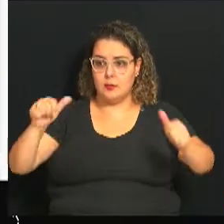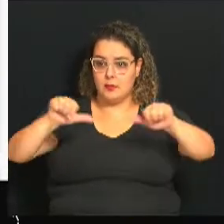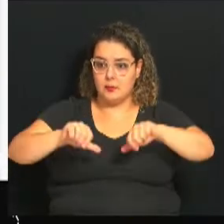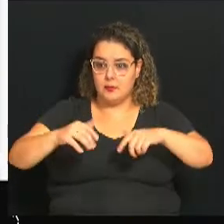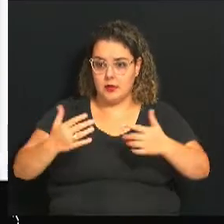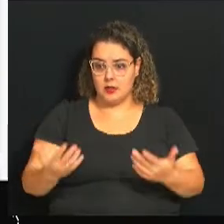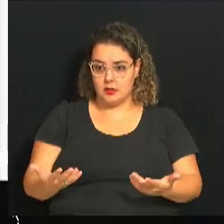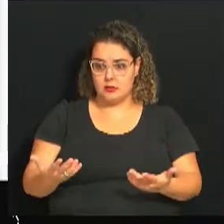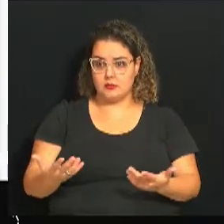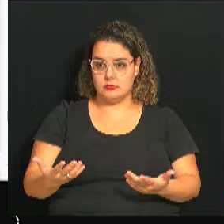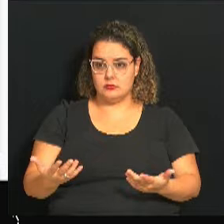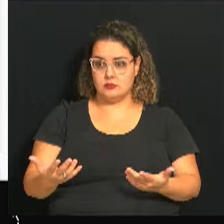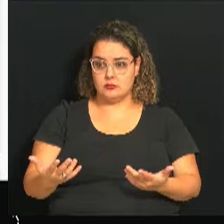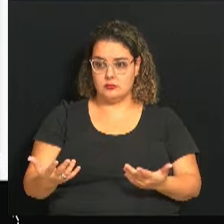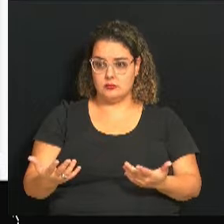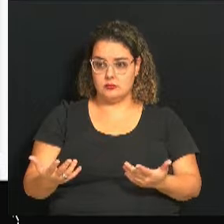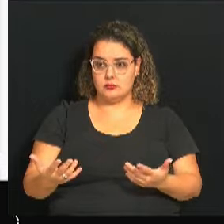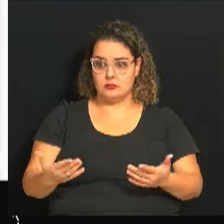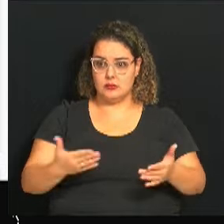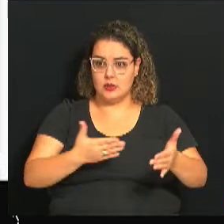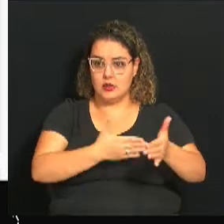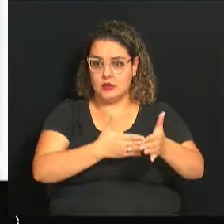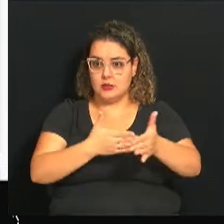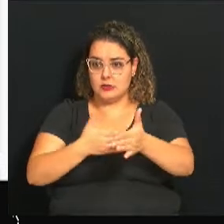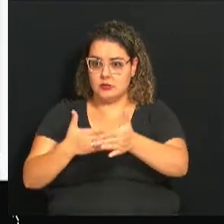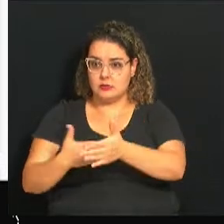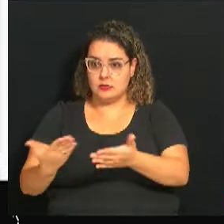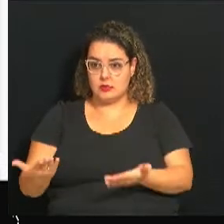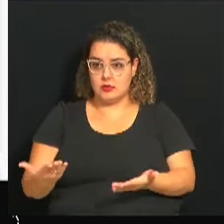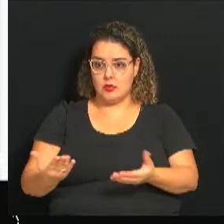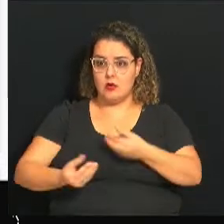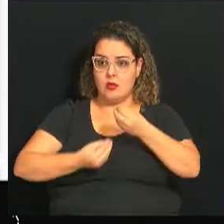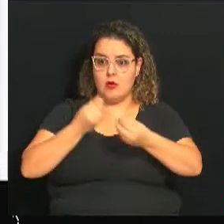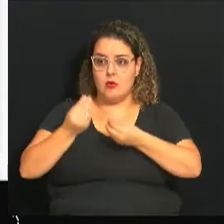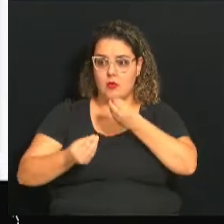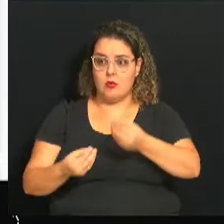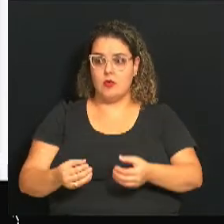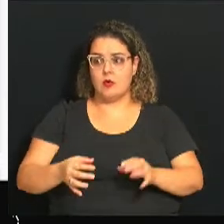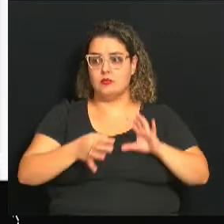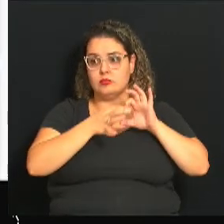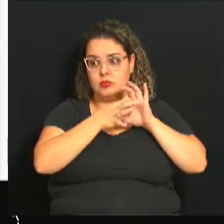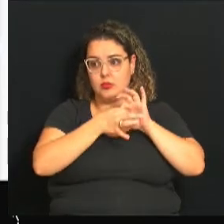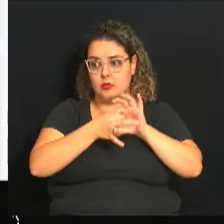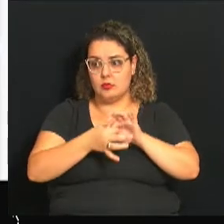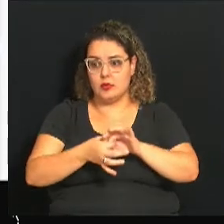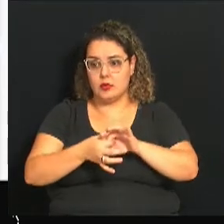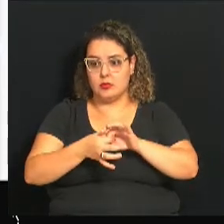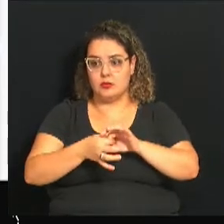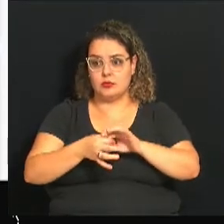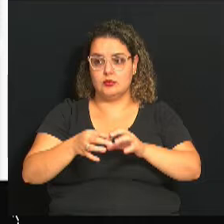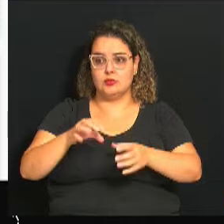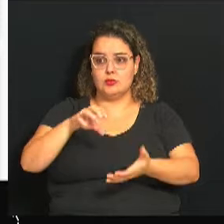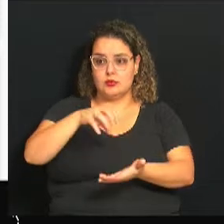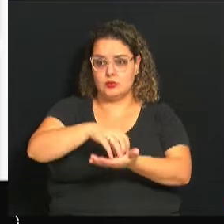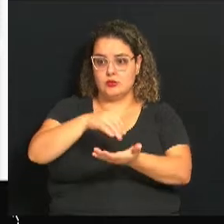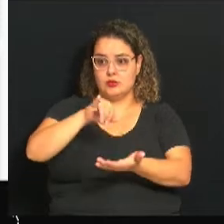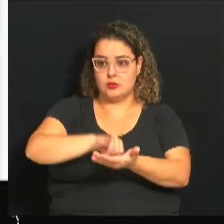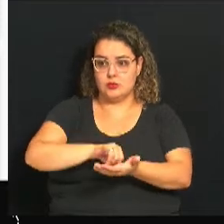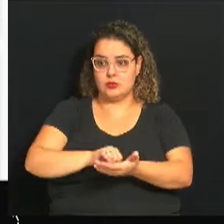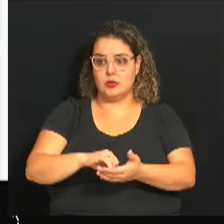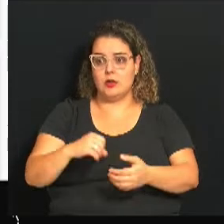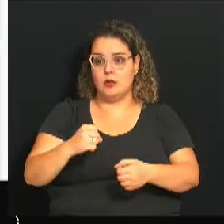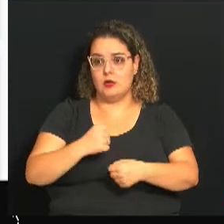dessas barreiras físicas, né, e como inserir elas dentro de um contexto do centro. Então, são grandes obras de